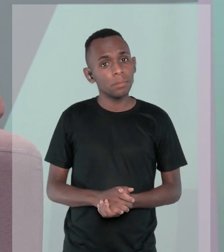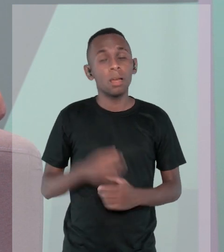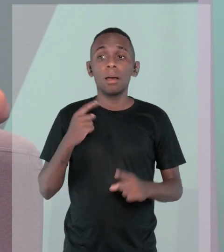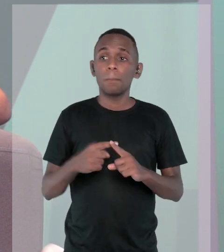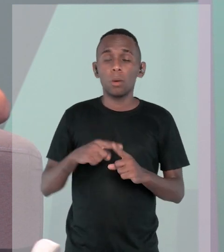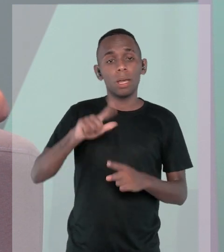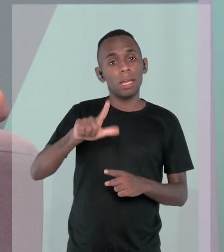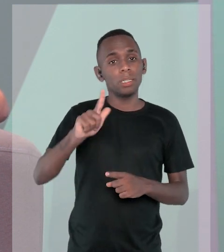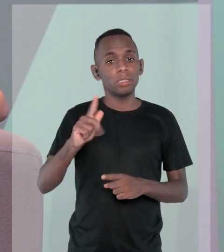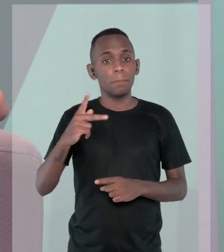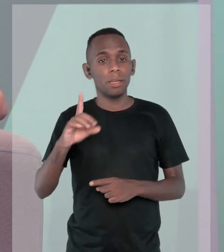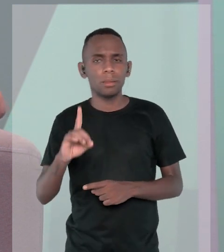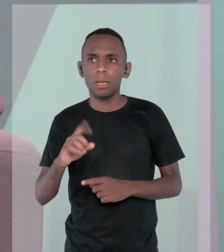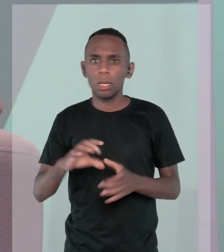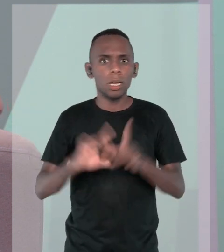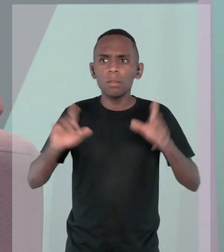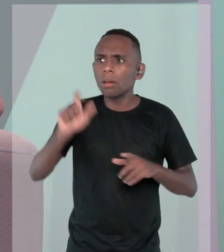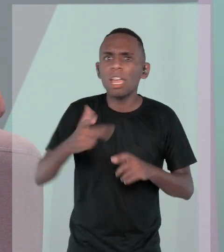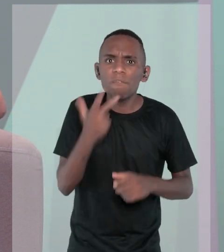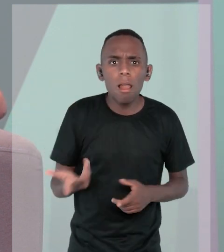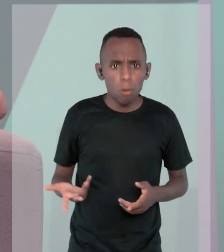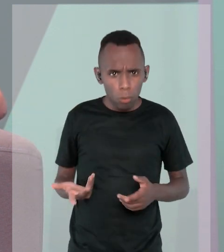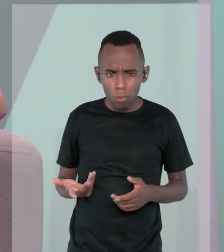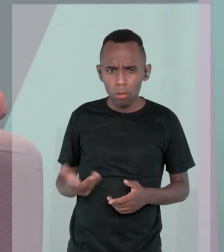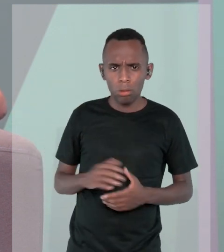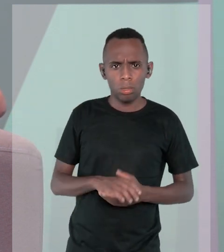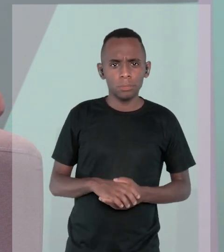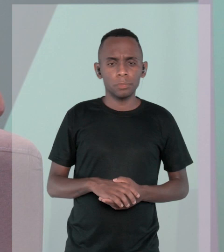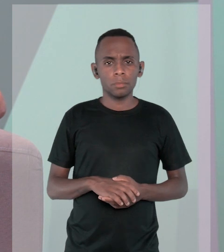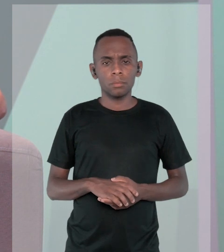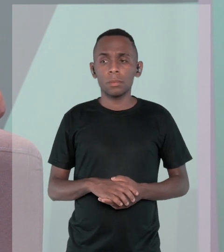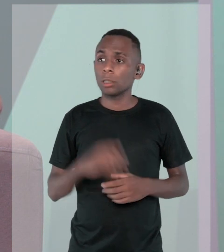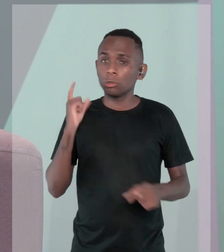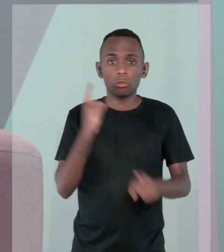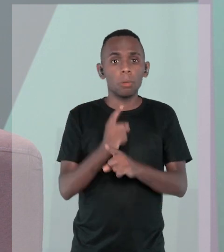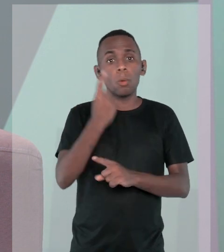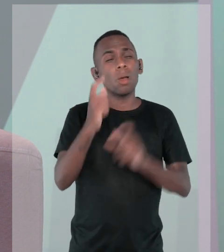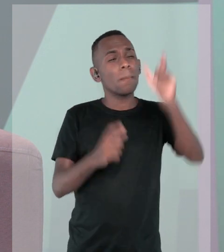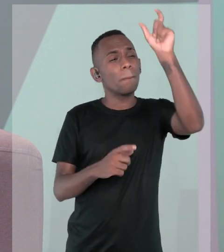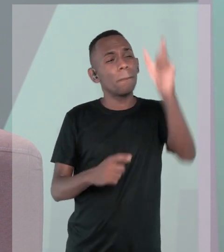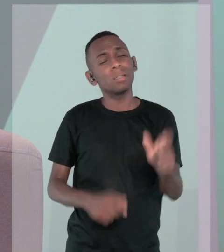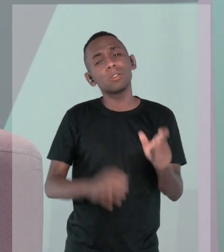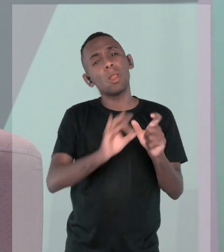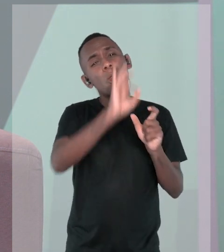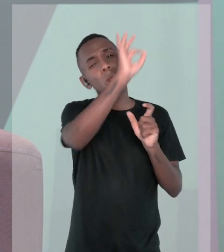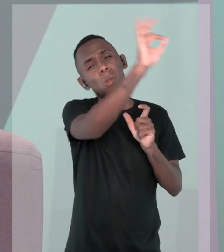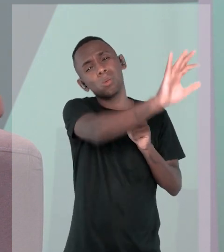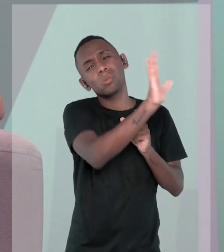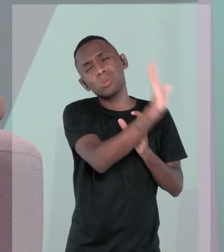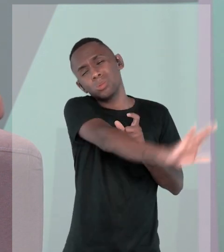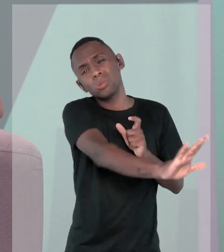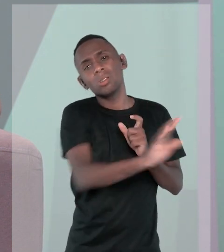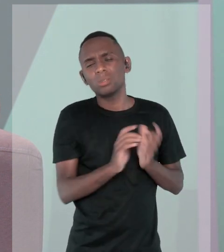Porque a LGPD não permite. Eu falei, quem falou isso? Aí só vão descobrir uma pessoa longe do